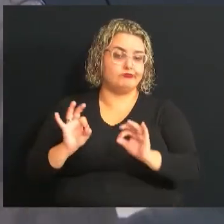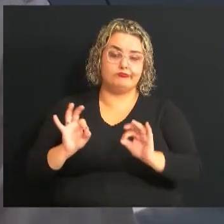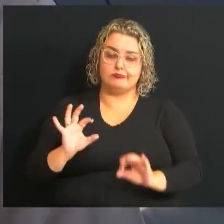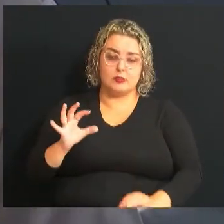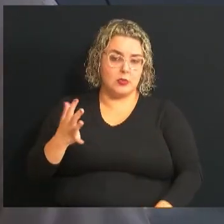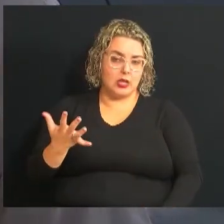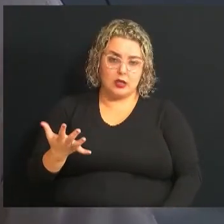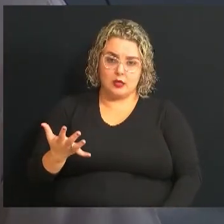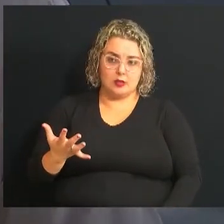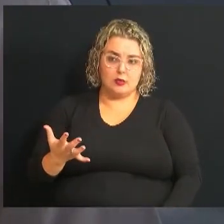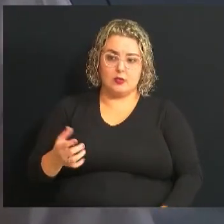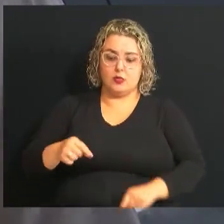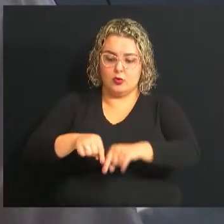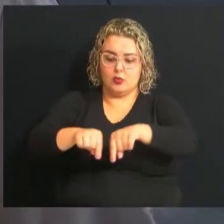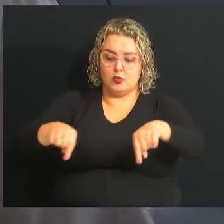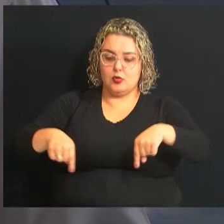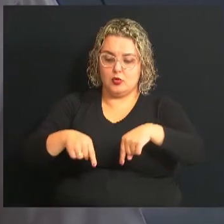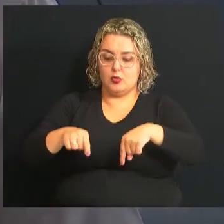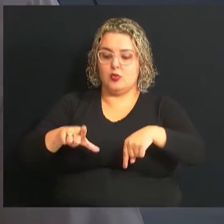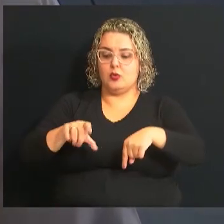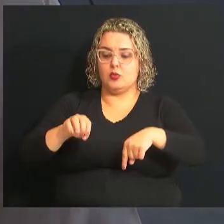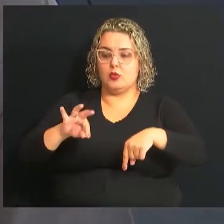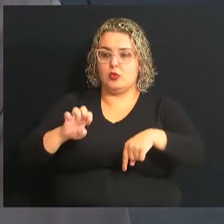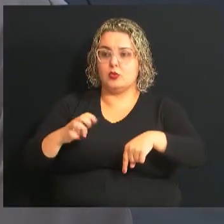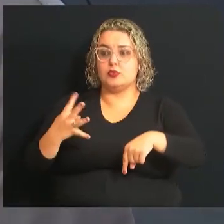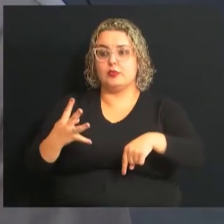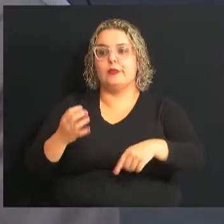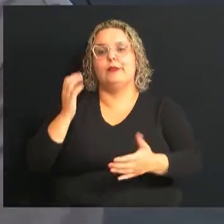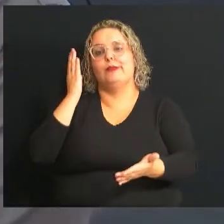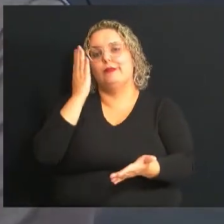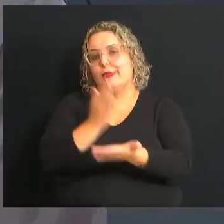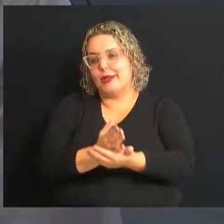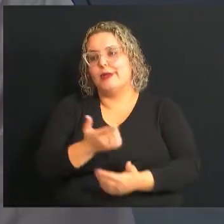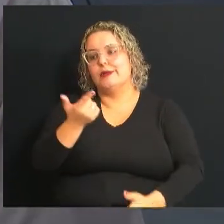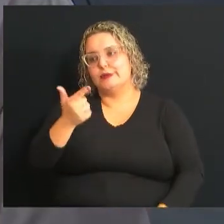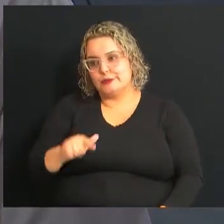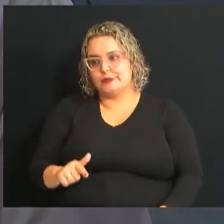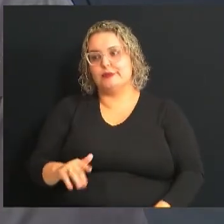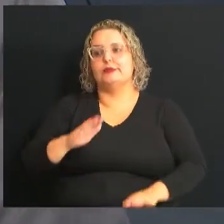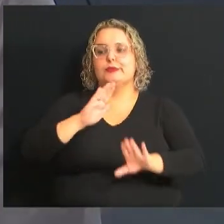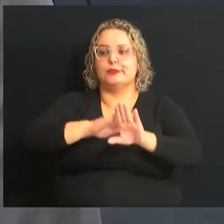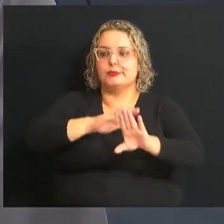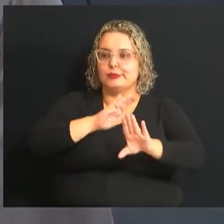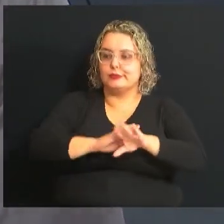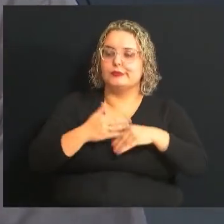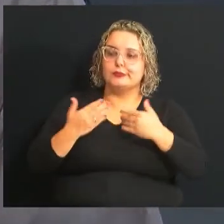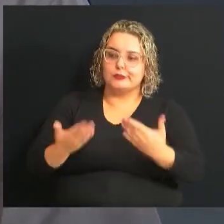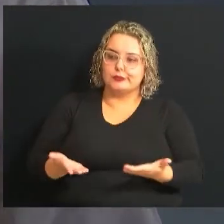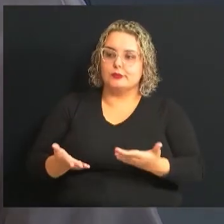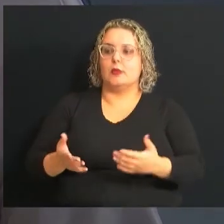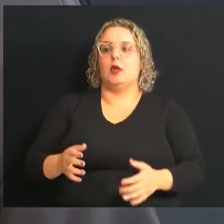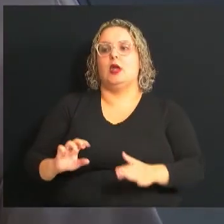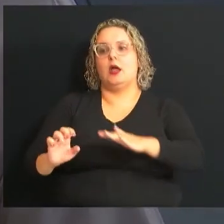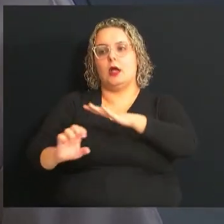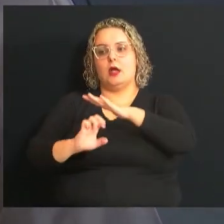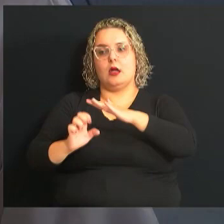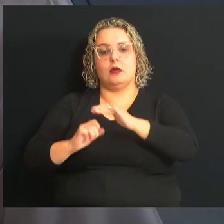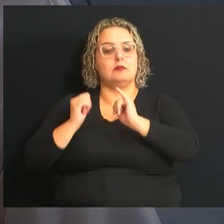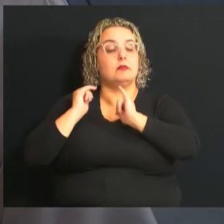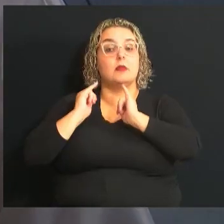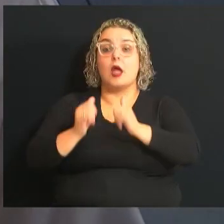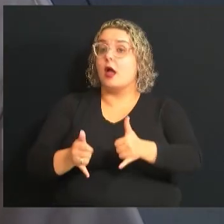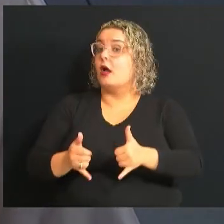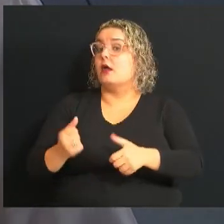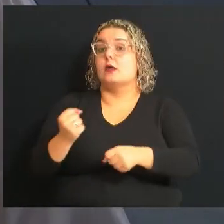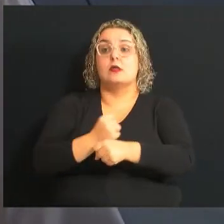o lote 4, que é o lote do Ouro Verde, parado novamente. Ele ficou de atuar a empresa que abandonou o